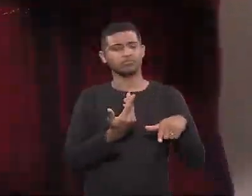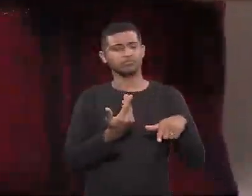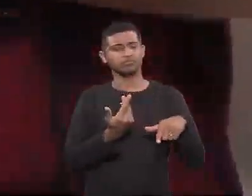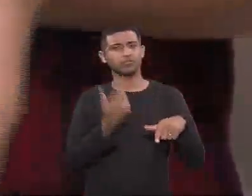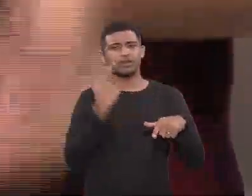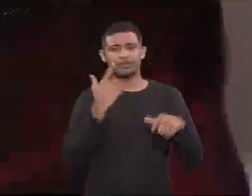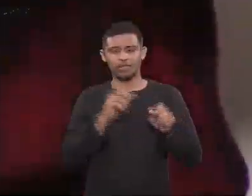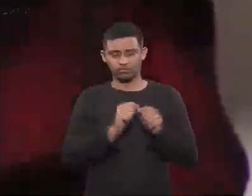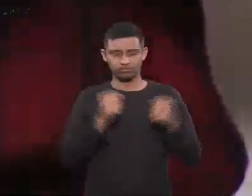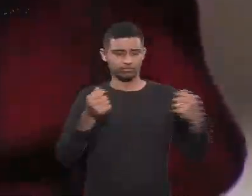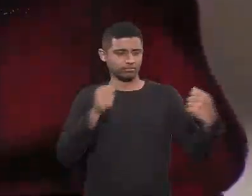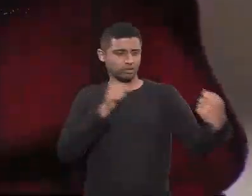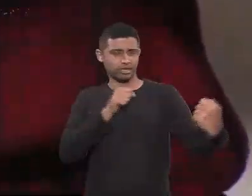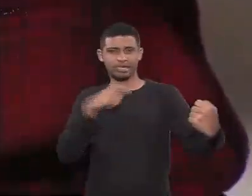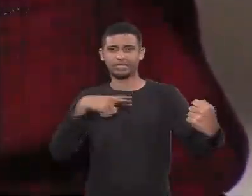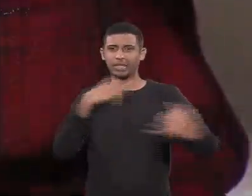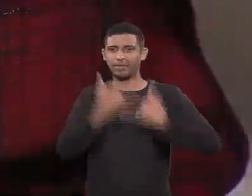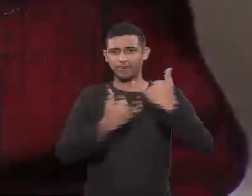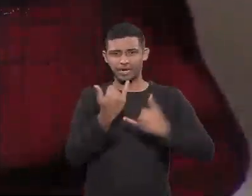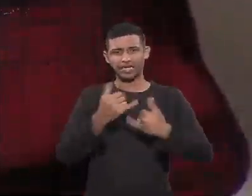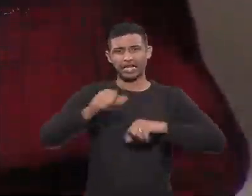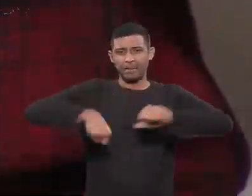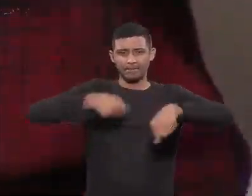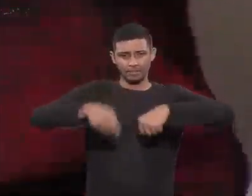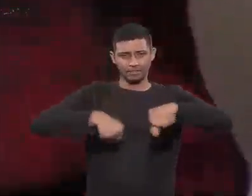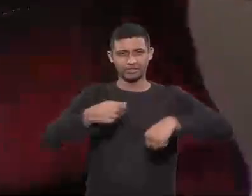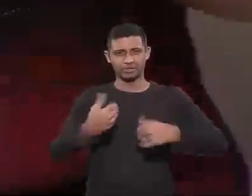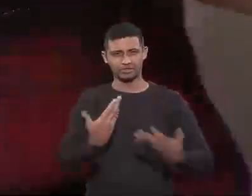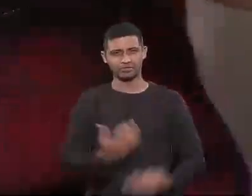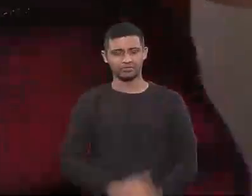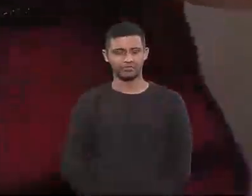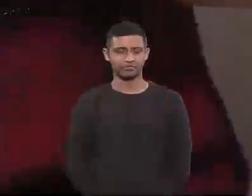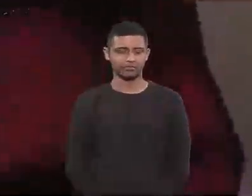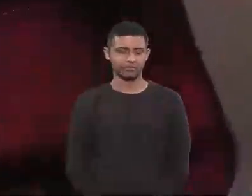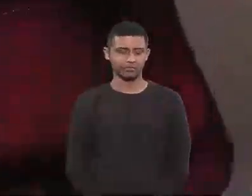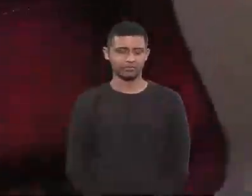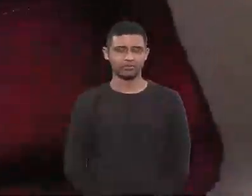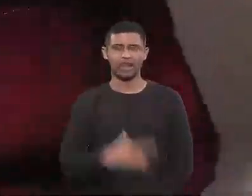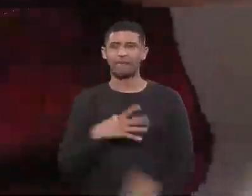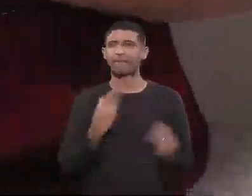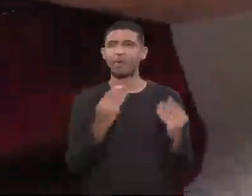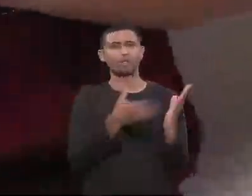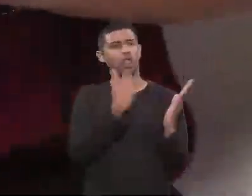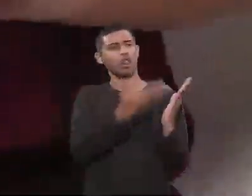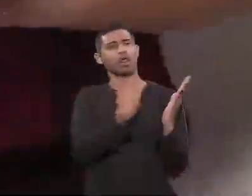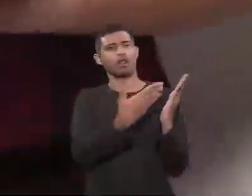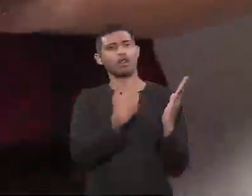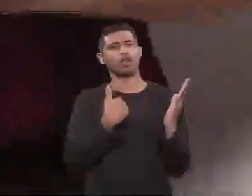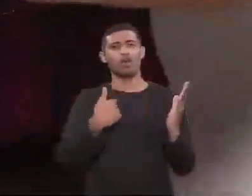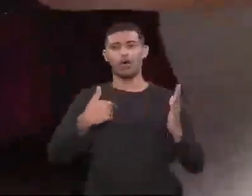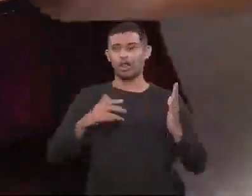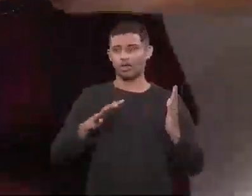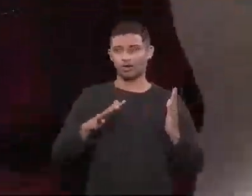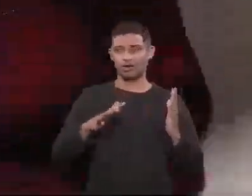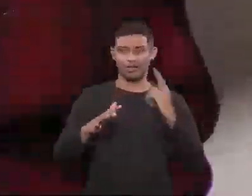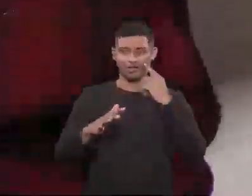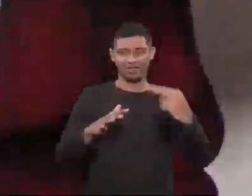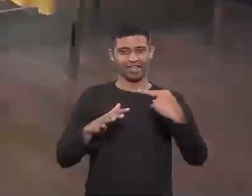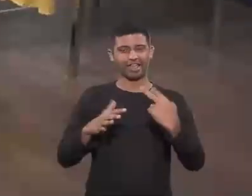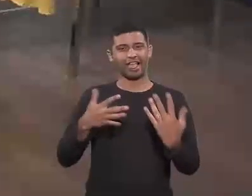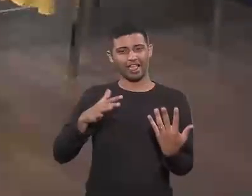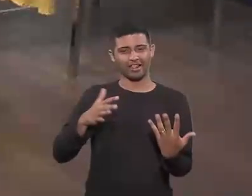Mostra. continuação. Ela tem uma brincadeira com a bicicleta, que aparece bastante no livro. Olha a tremedeira,